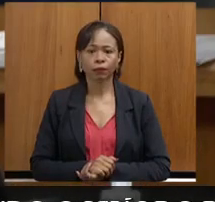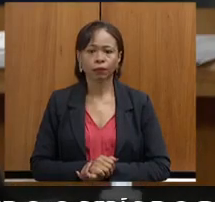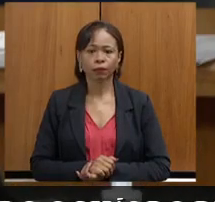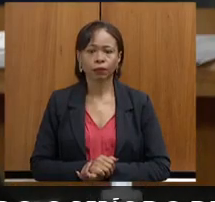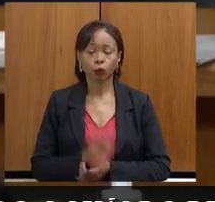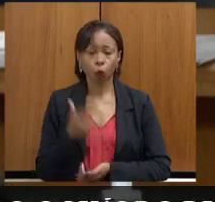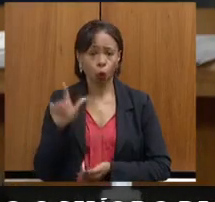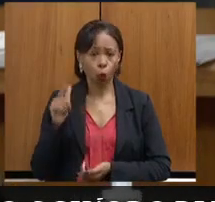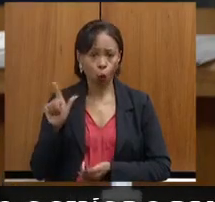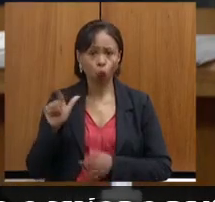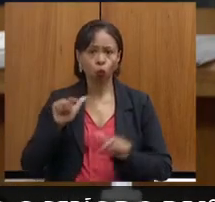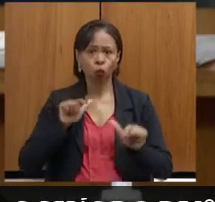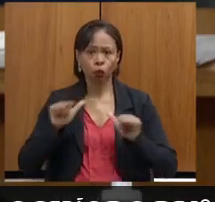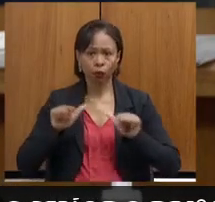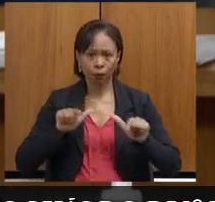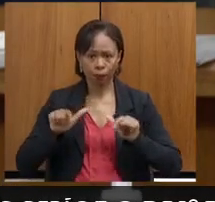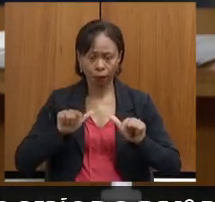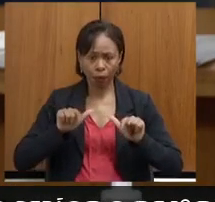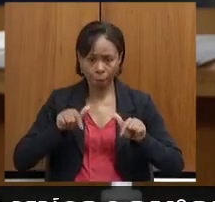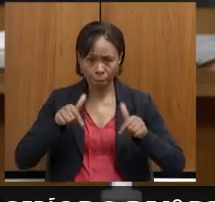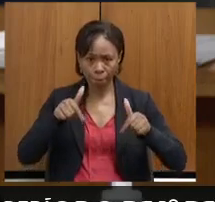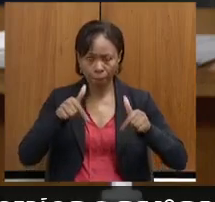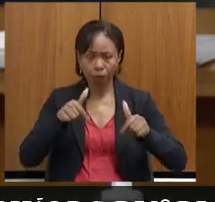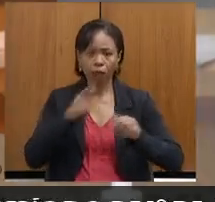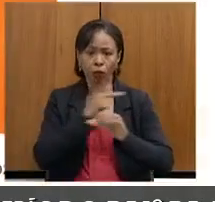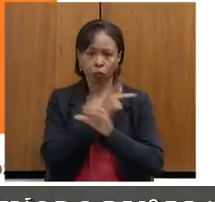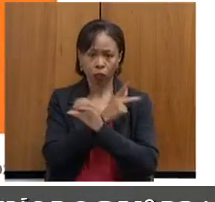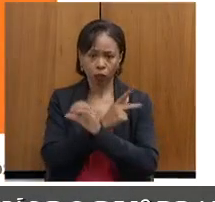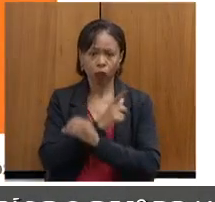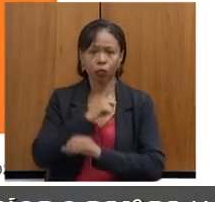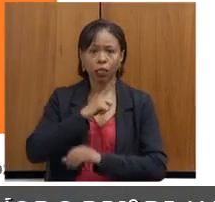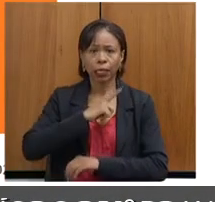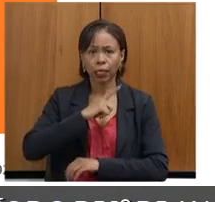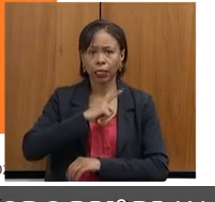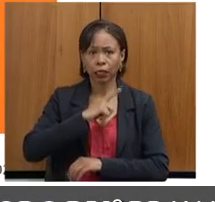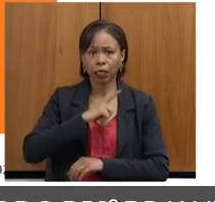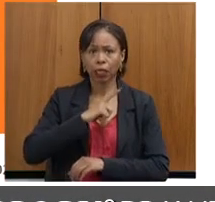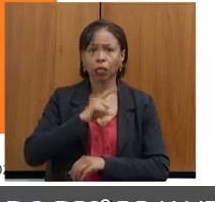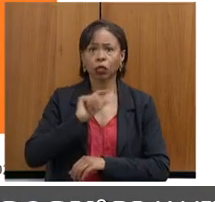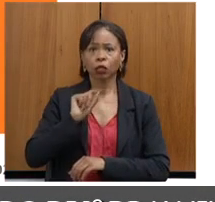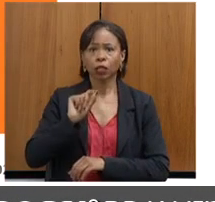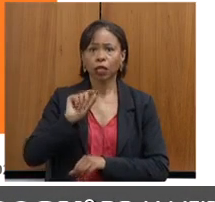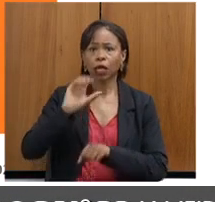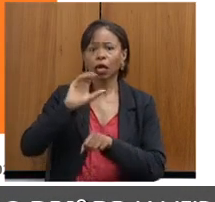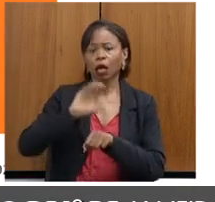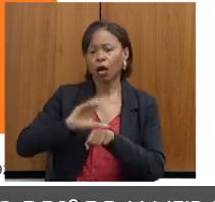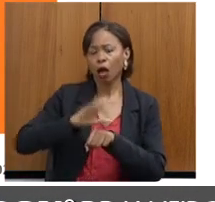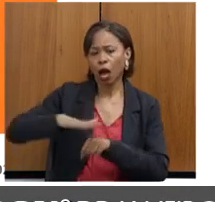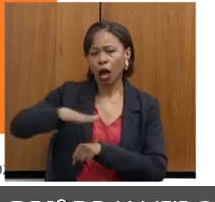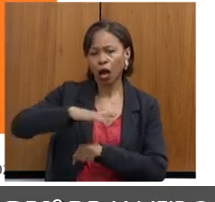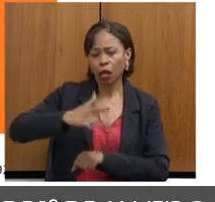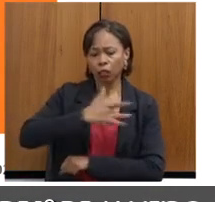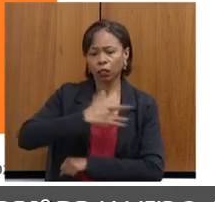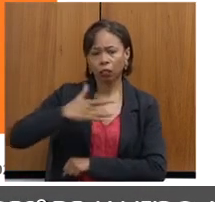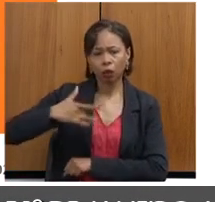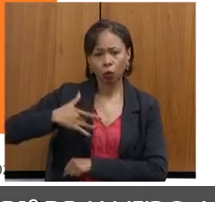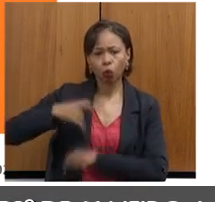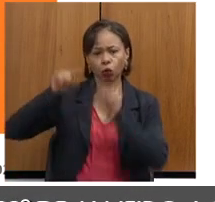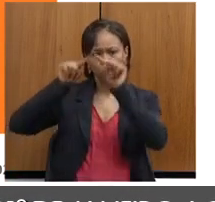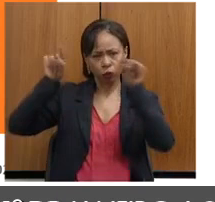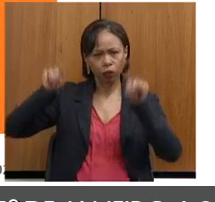trabalhar uma outra iniciativa desenvolvida pela Polícia Civil em curso não é ligada à saúde ao bem-estar dos